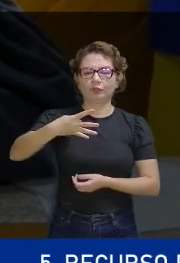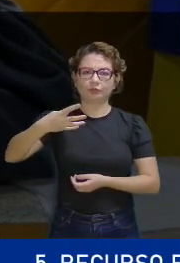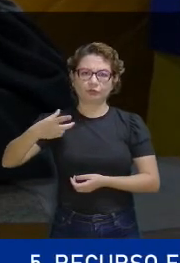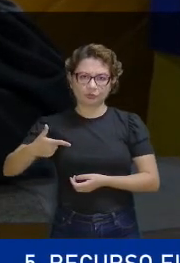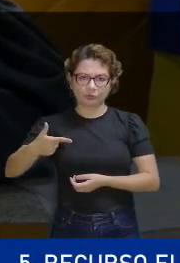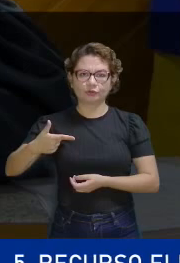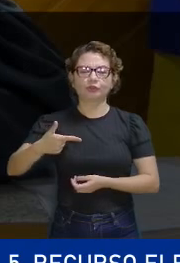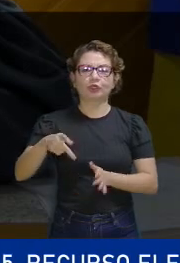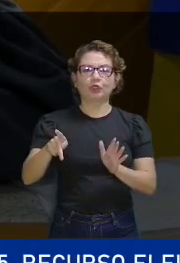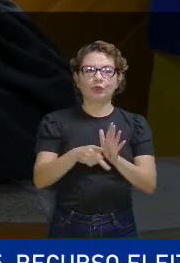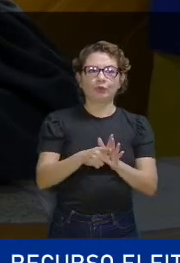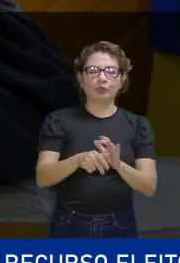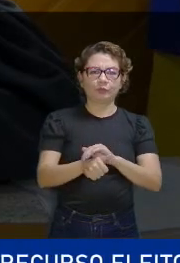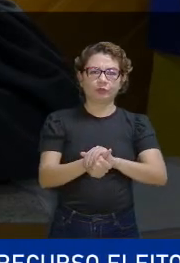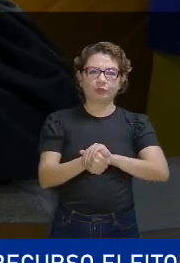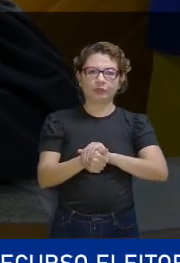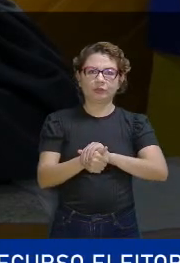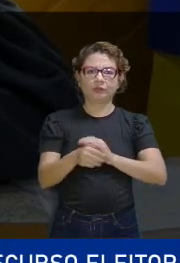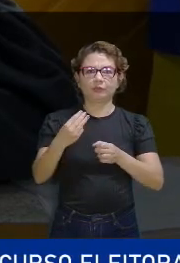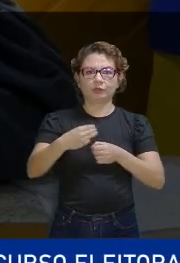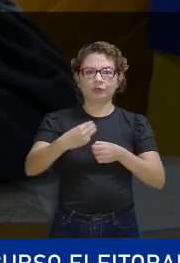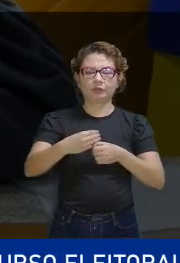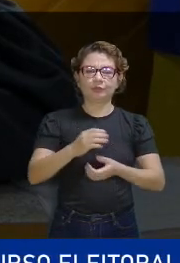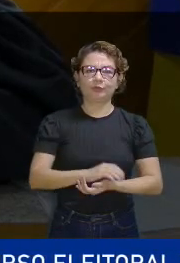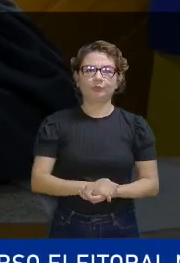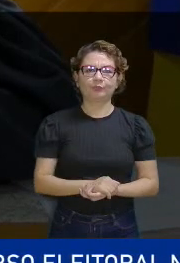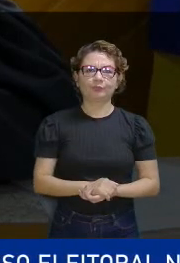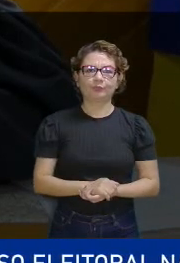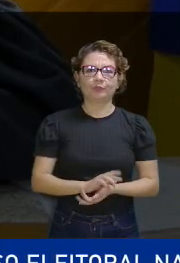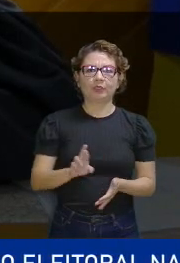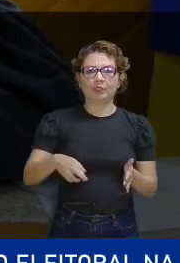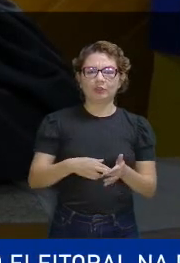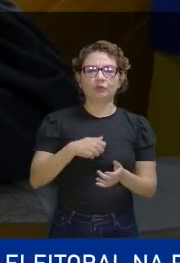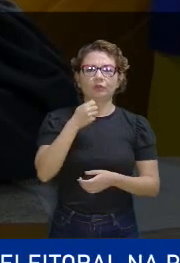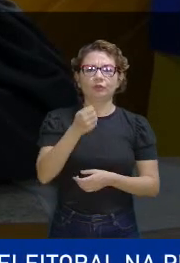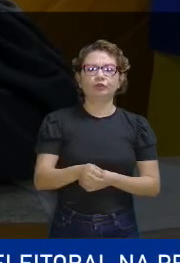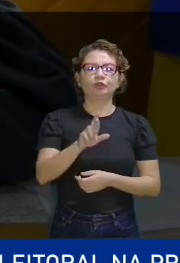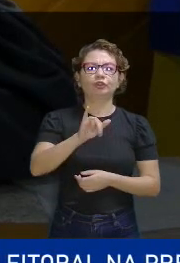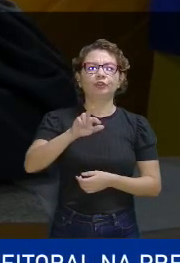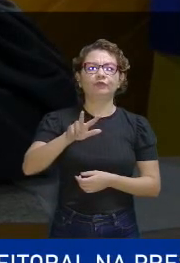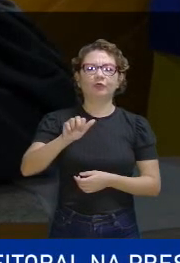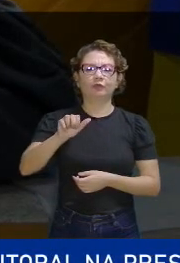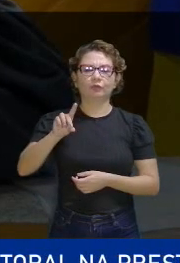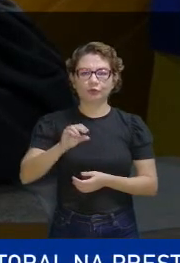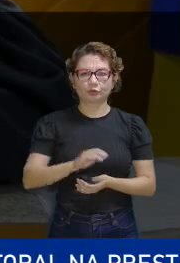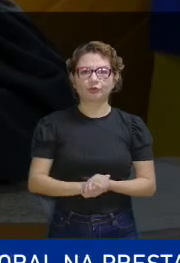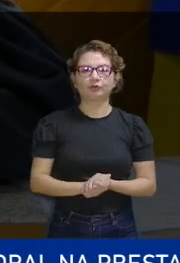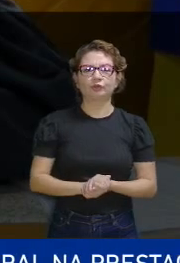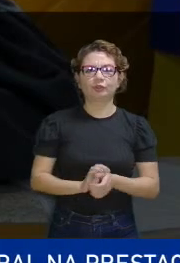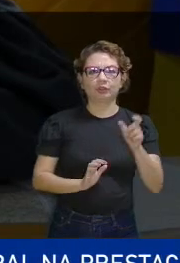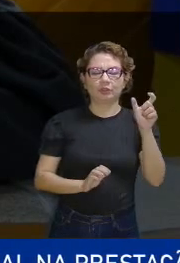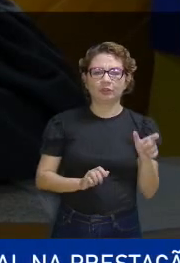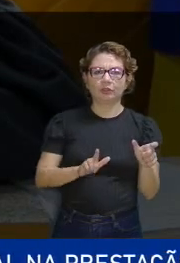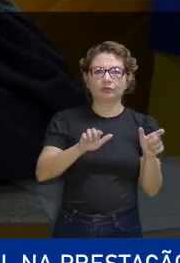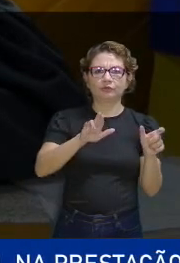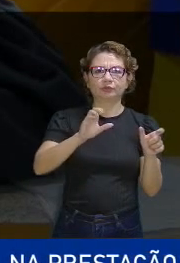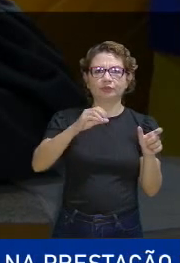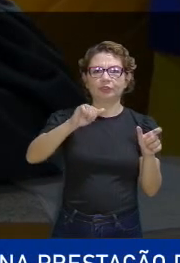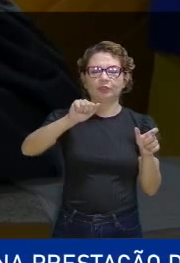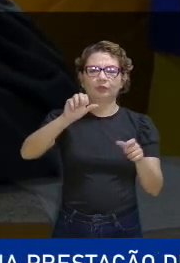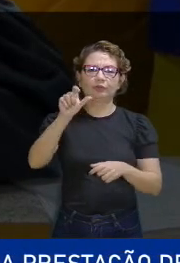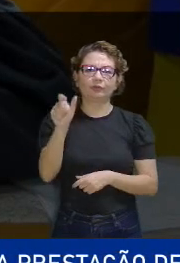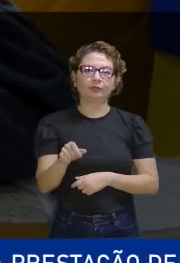0600-191-42, origem Tartarugalzinho, relator juiz Rivaldo Valente, recorrente Luciana Trindade da